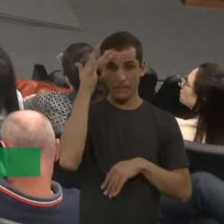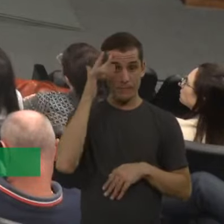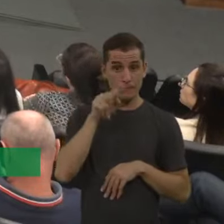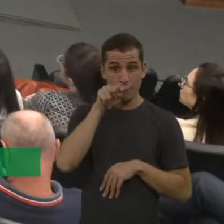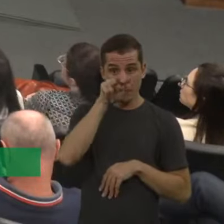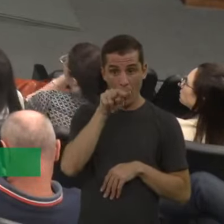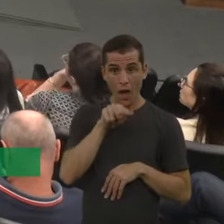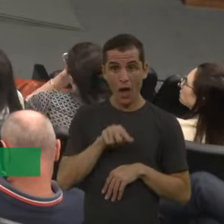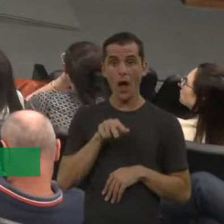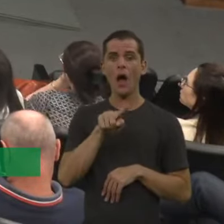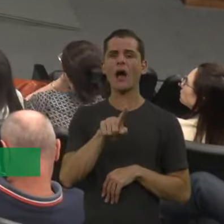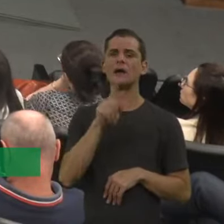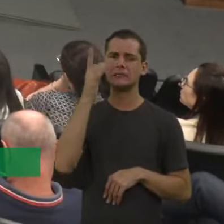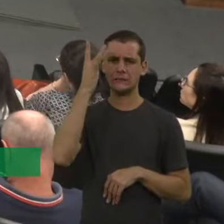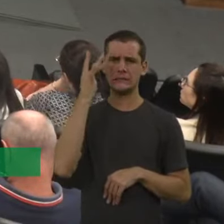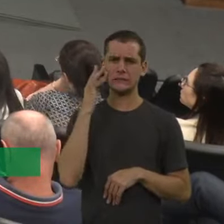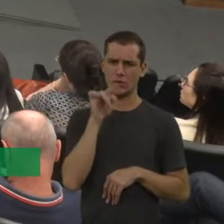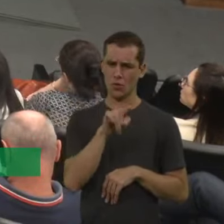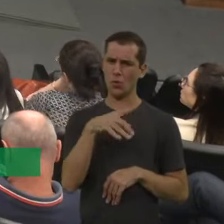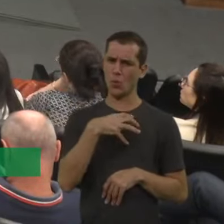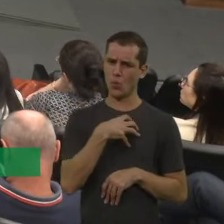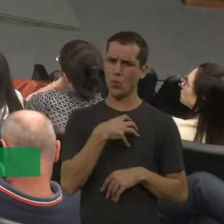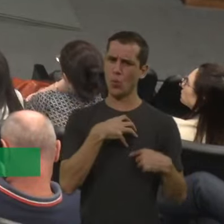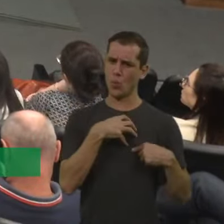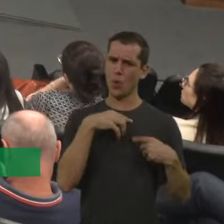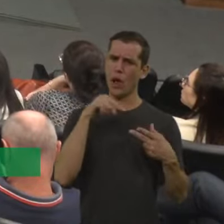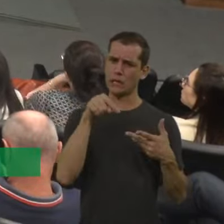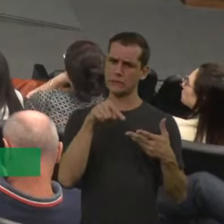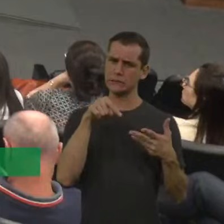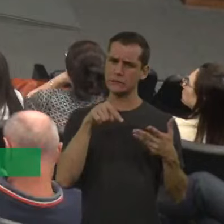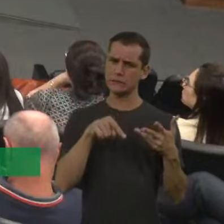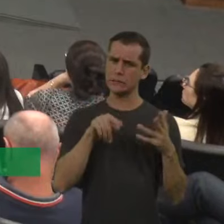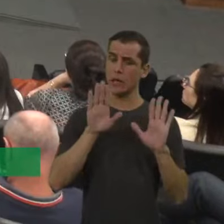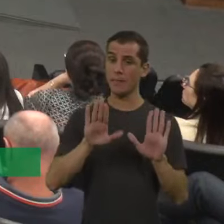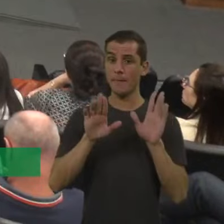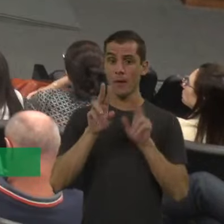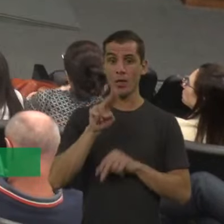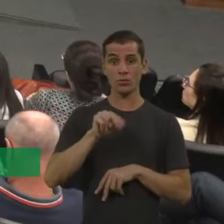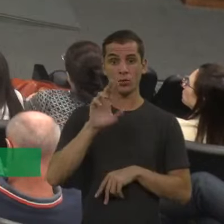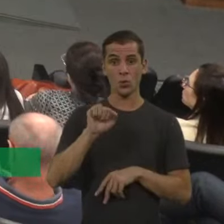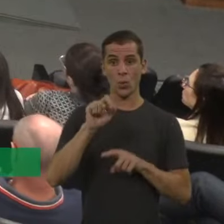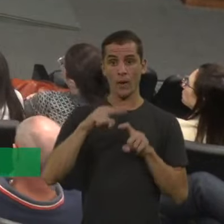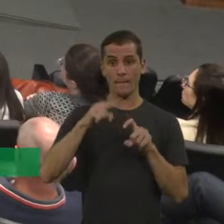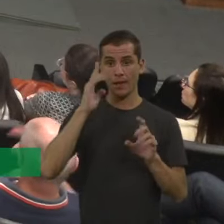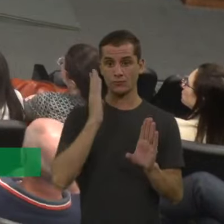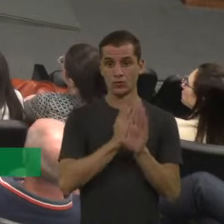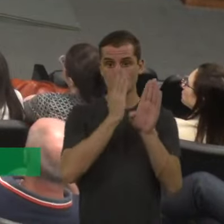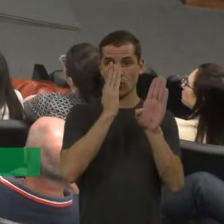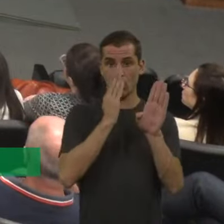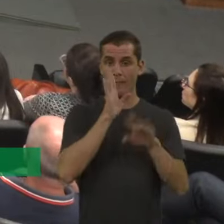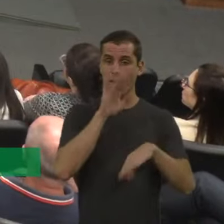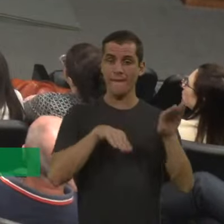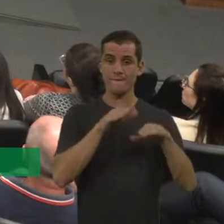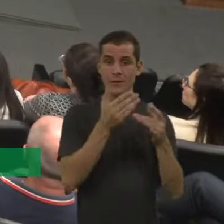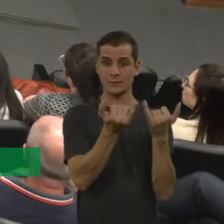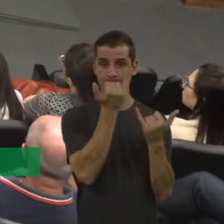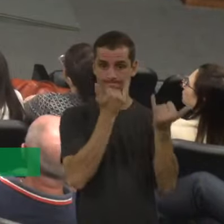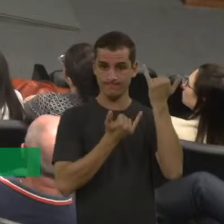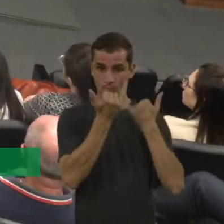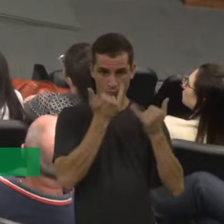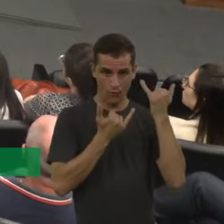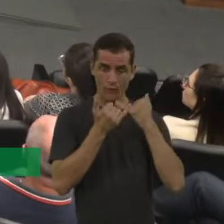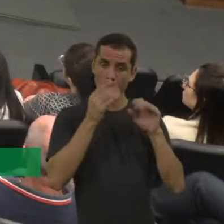reconhece, né, com aqueles sinais e sintomas e nunca foi diagnosticado. E aqui, então, ele pode ter informações que auxiliam na busca desse